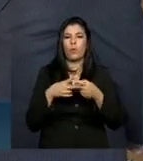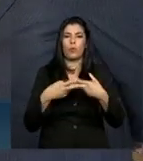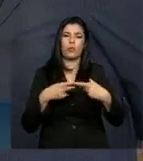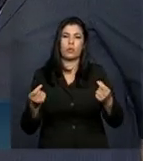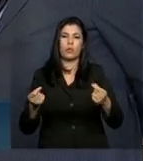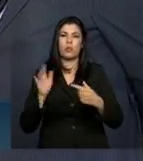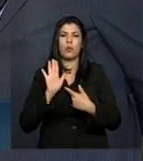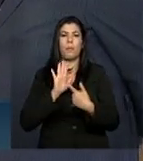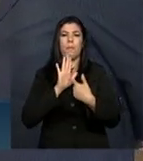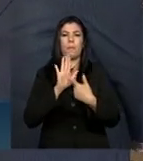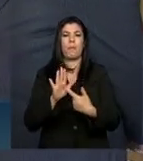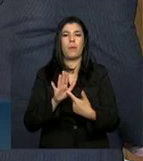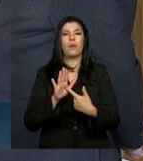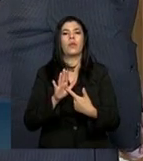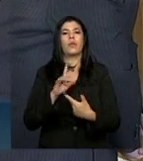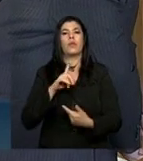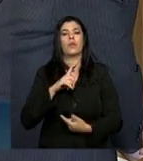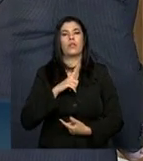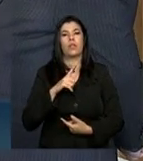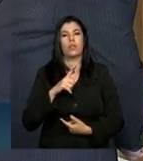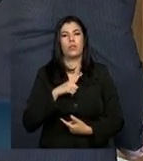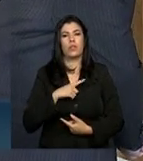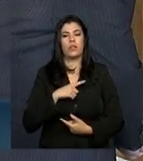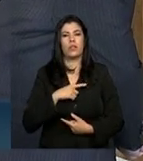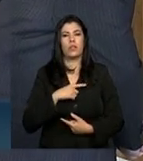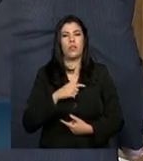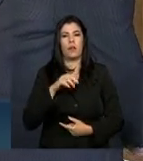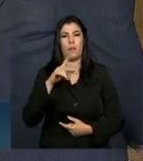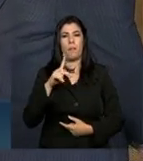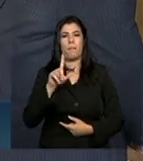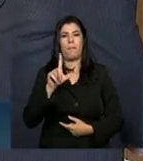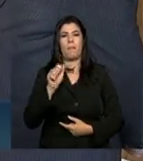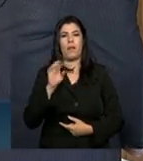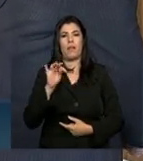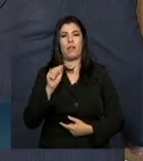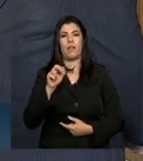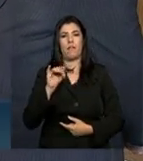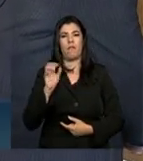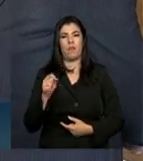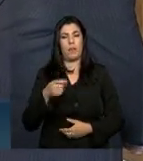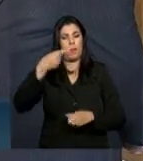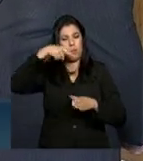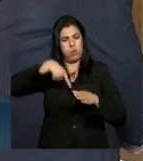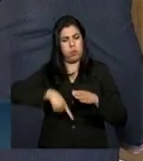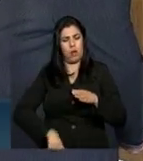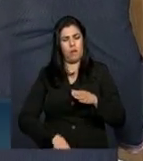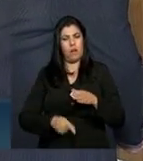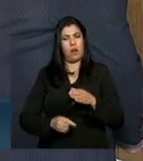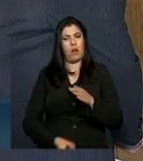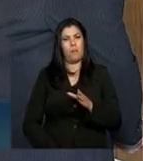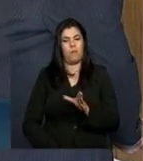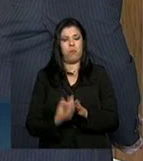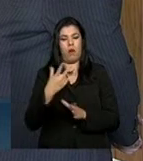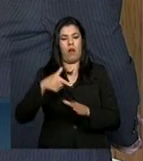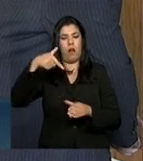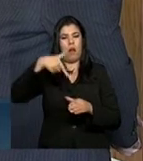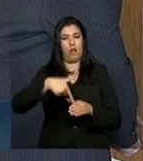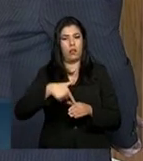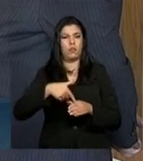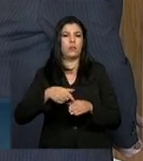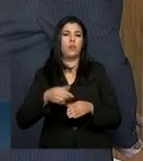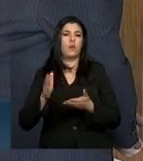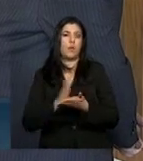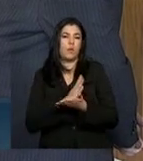para plataformas de perfuração e exploração de petróleo. Em seguida, estão produtos básicos, como